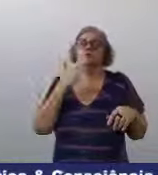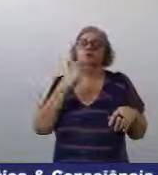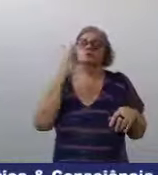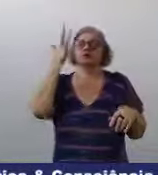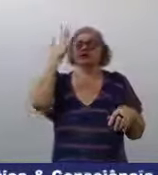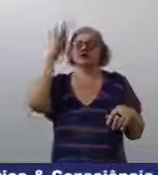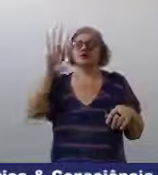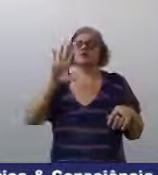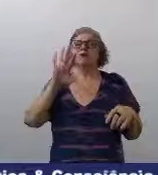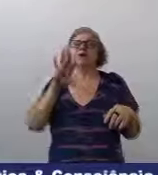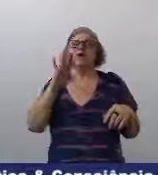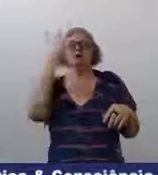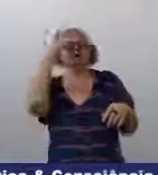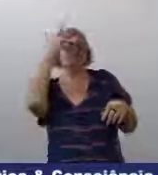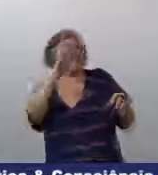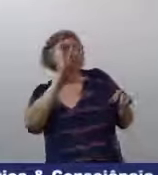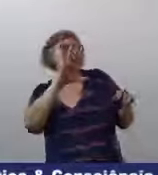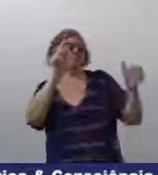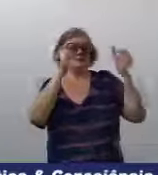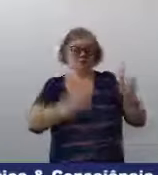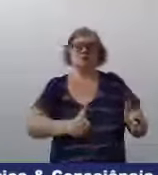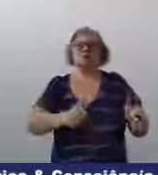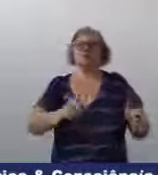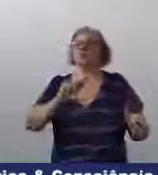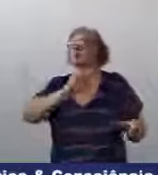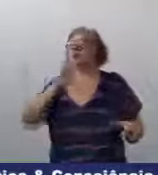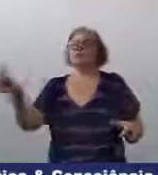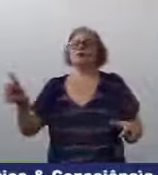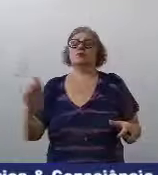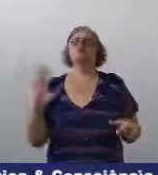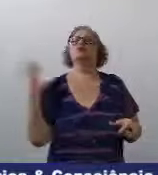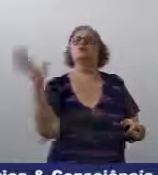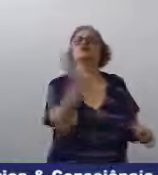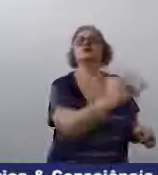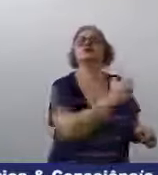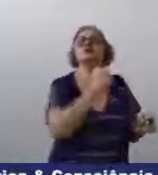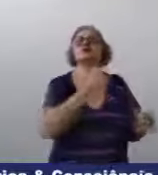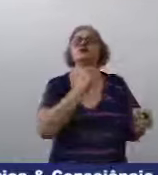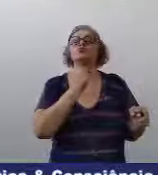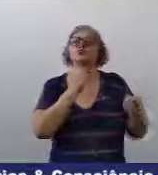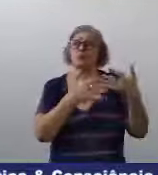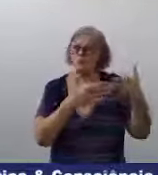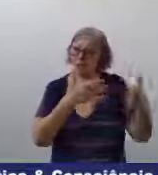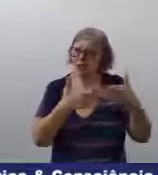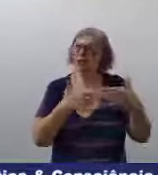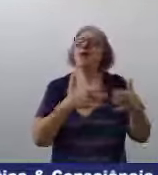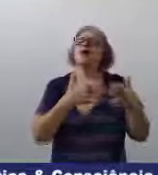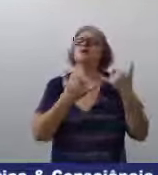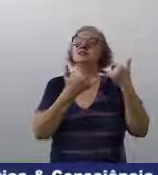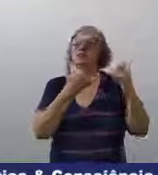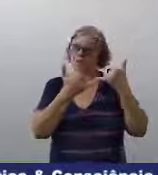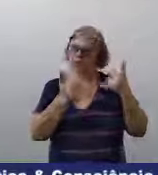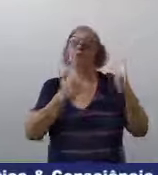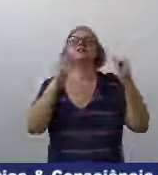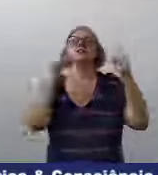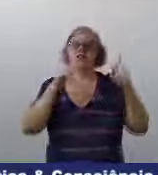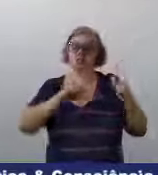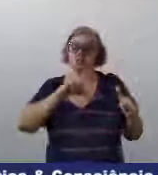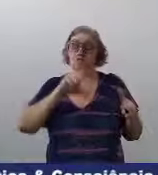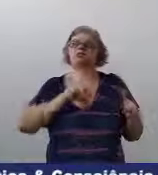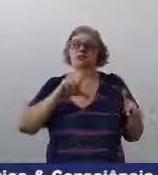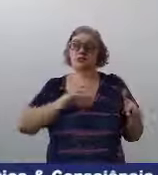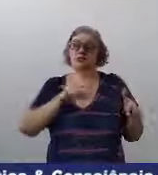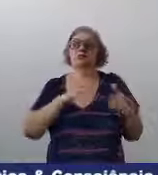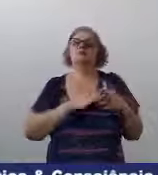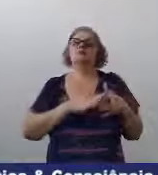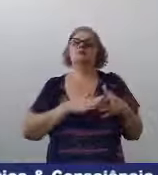disse: eu não sei de fato se existe uma força ou não, mas tudo se passa como se existisse. Então está